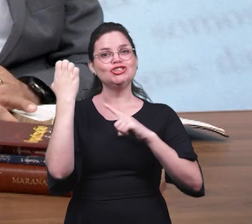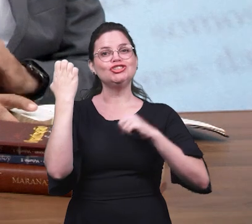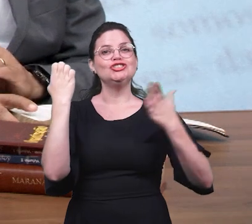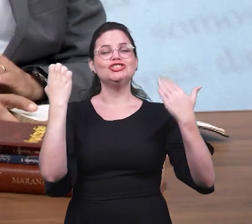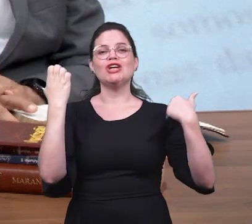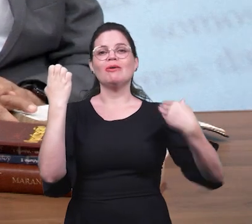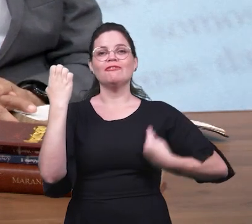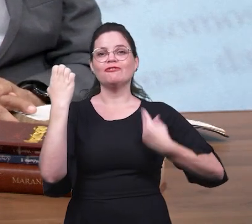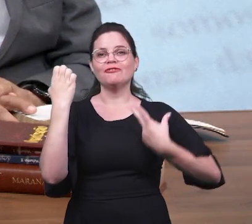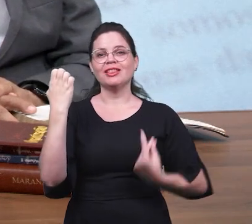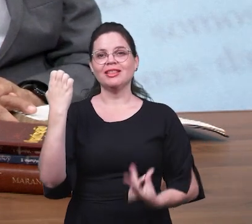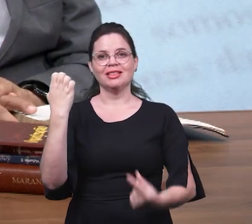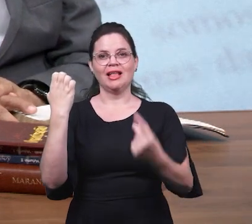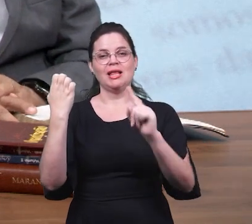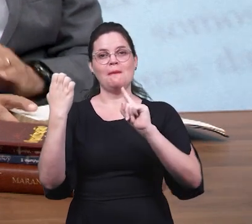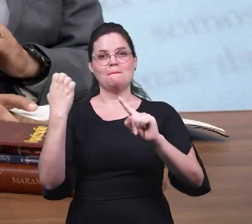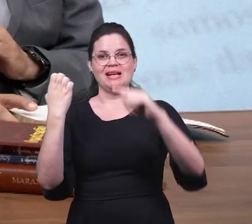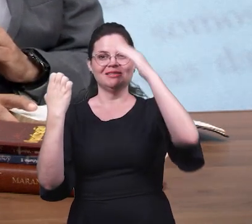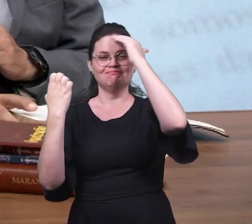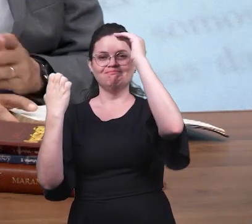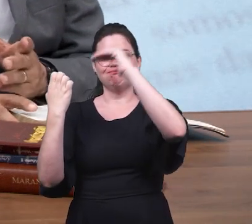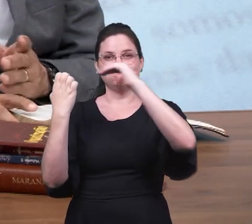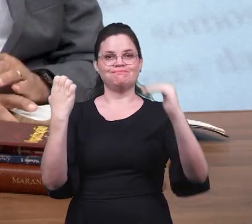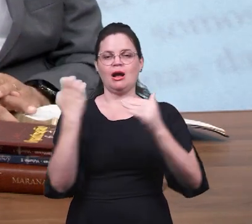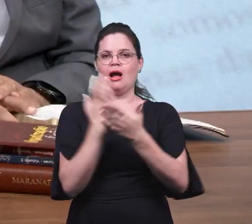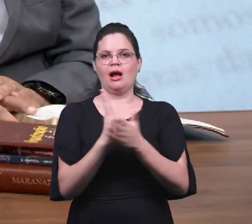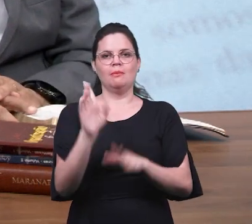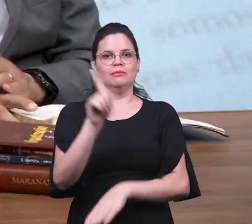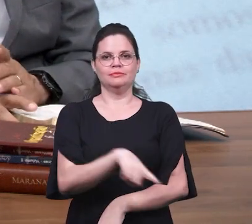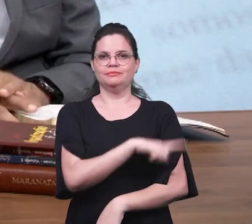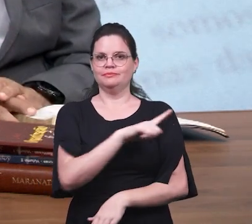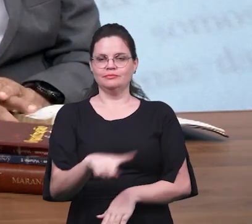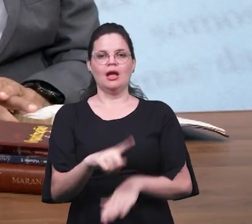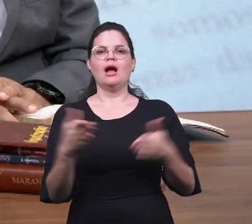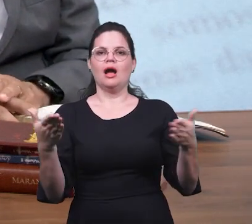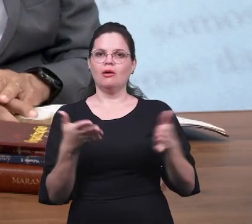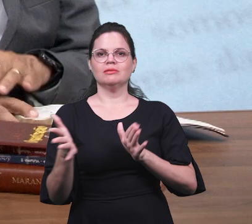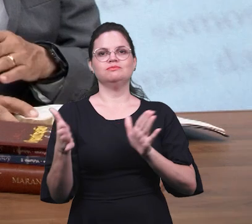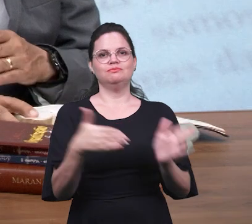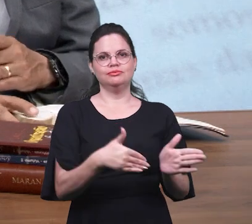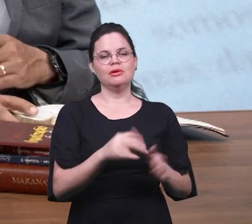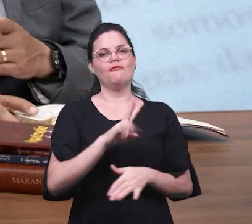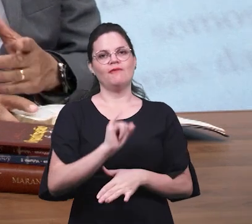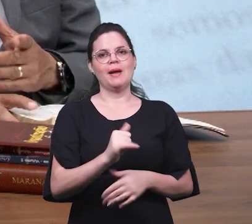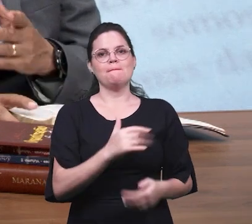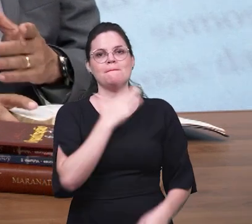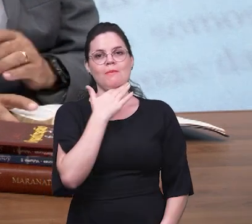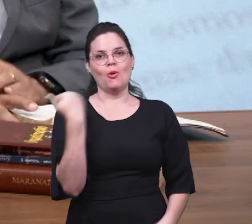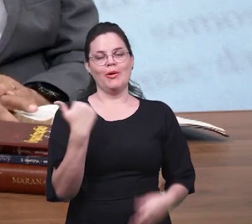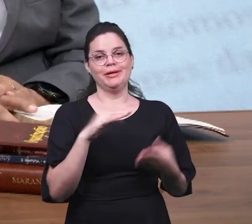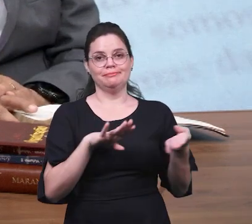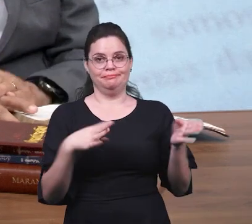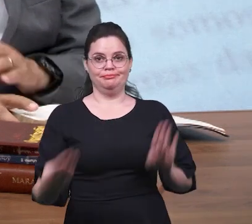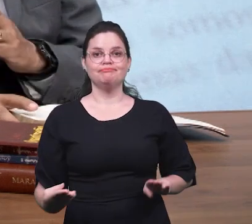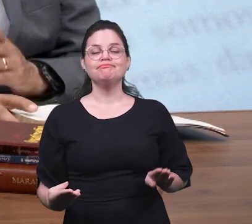pecado da desobediência. Para a humanidade, a morte é vista como o evento que